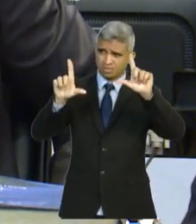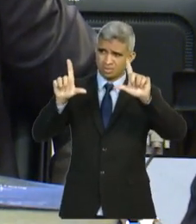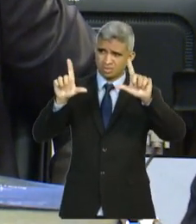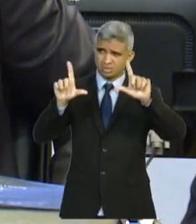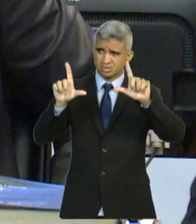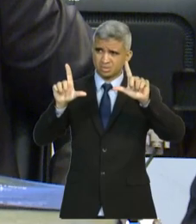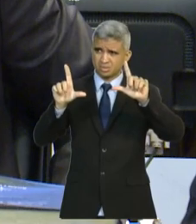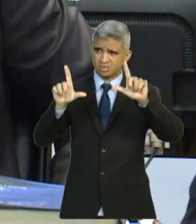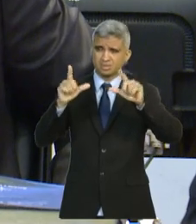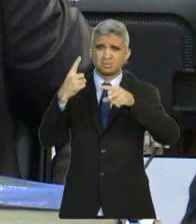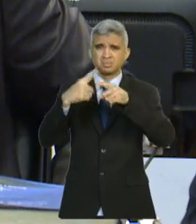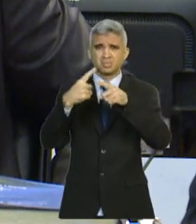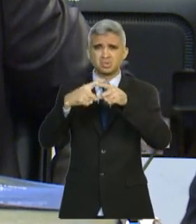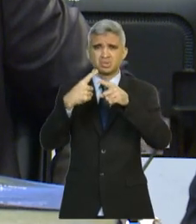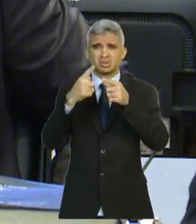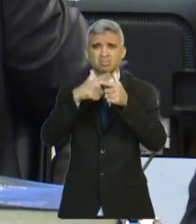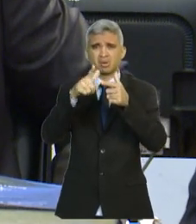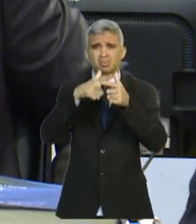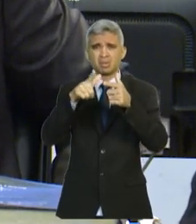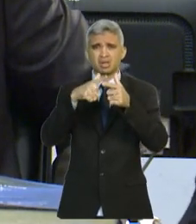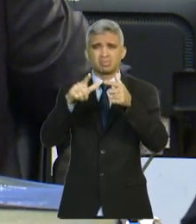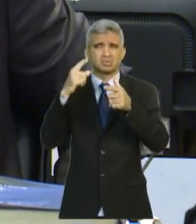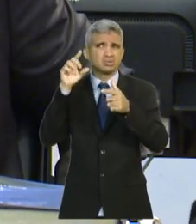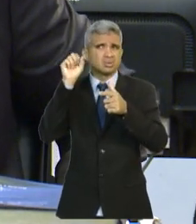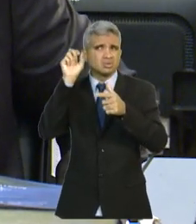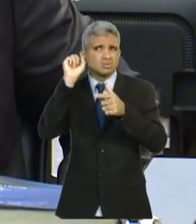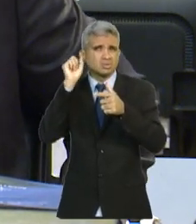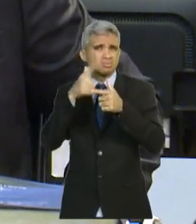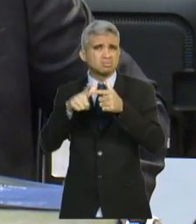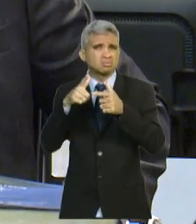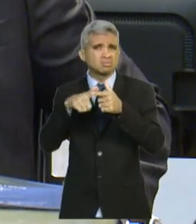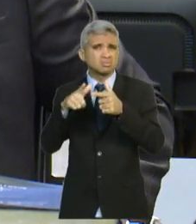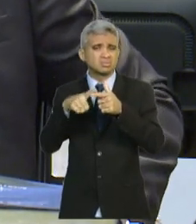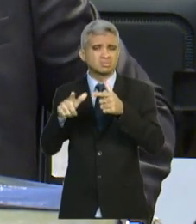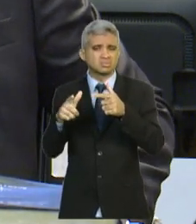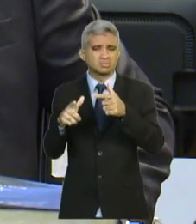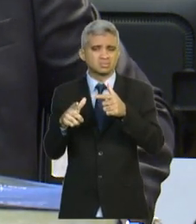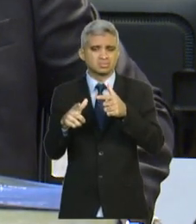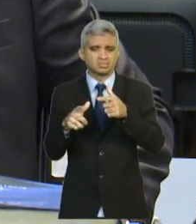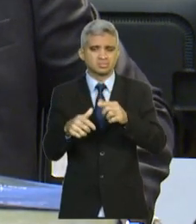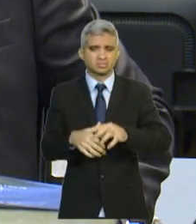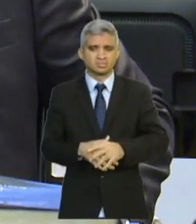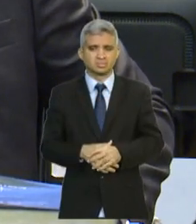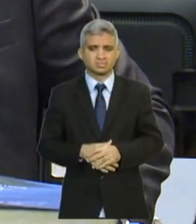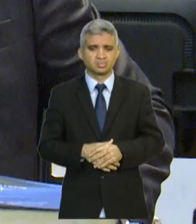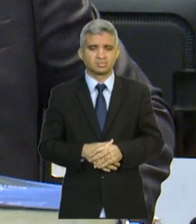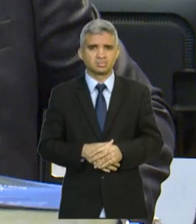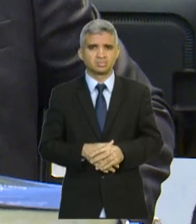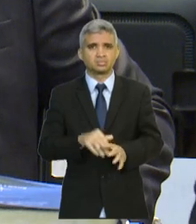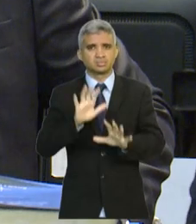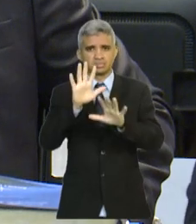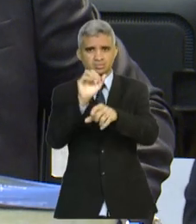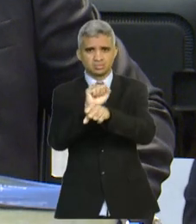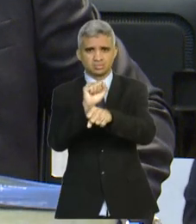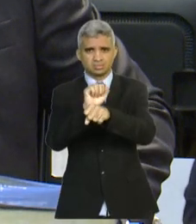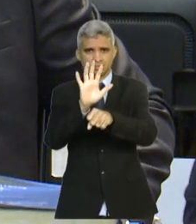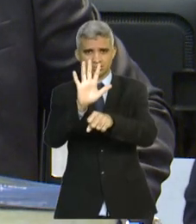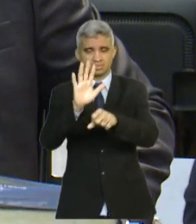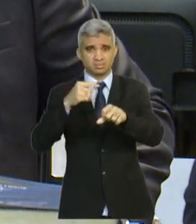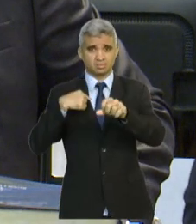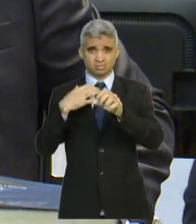Estou meu chegando um Deus. certo eco aqui, mas desculpe interrompê-lo, pode seguir. Eu vou abrir a porta aqui, que talvez facilite.